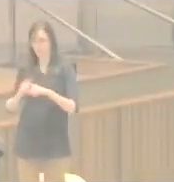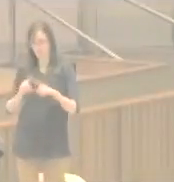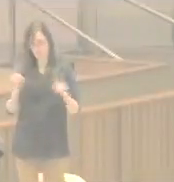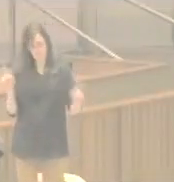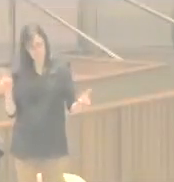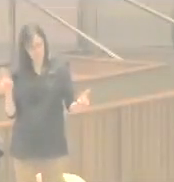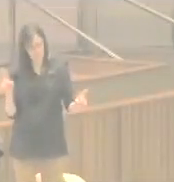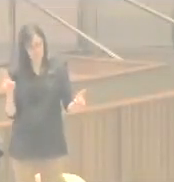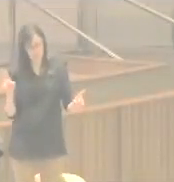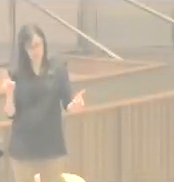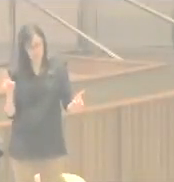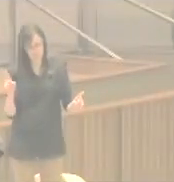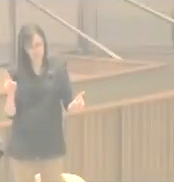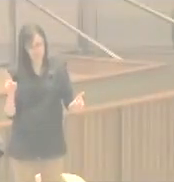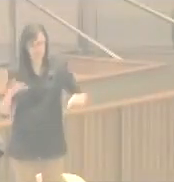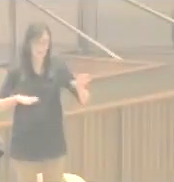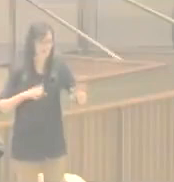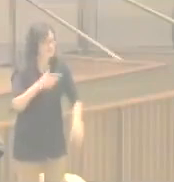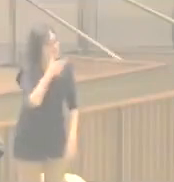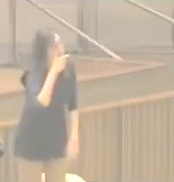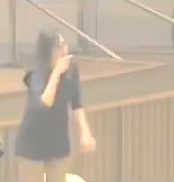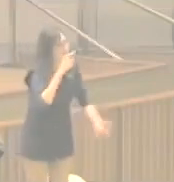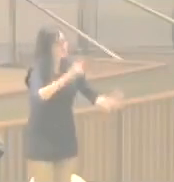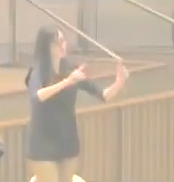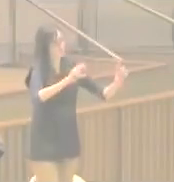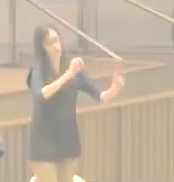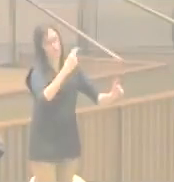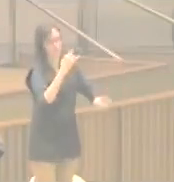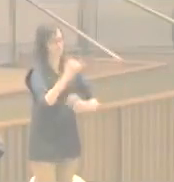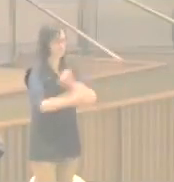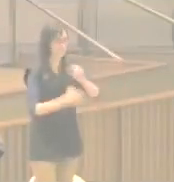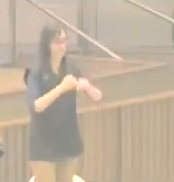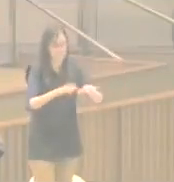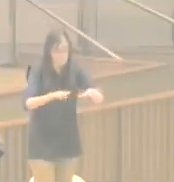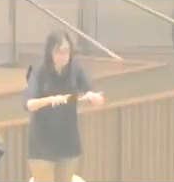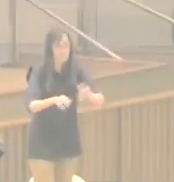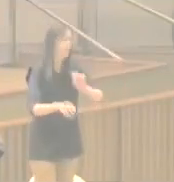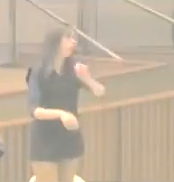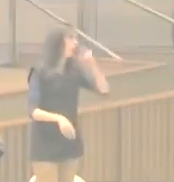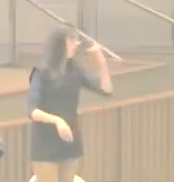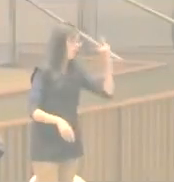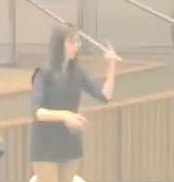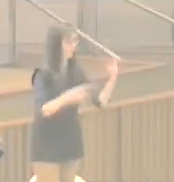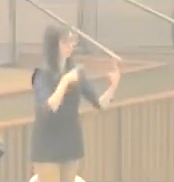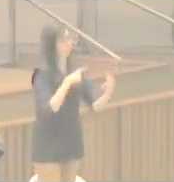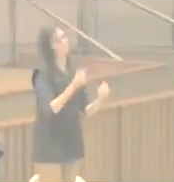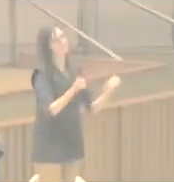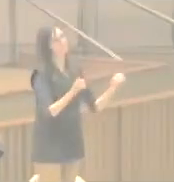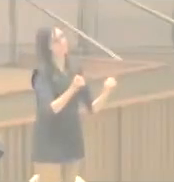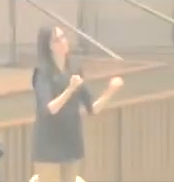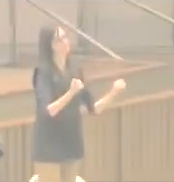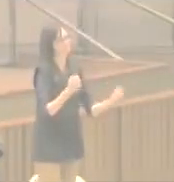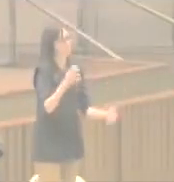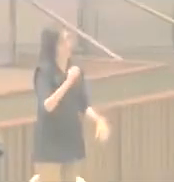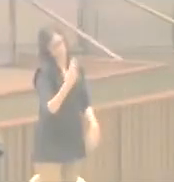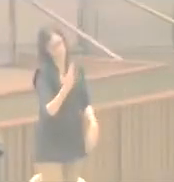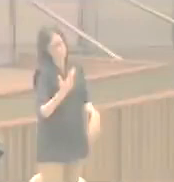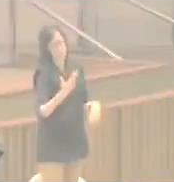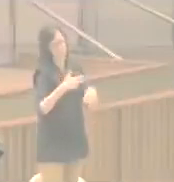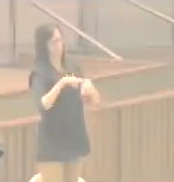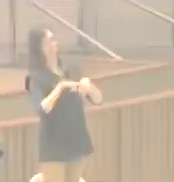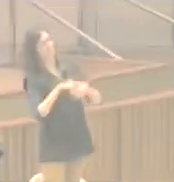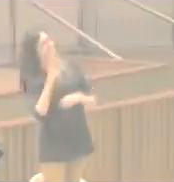Senhor, lá assistindo a televisão, na internet, ou lá ouvindo essa mensagem pelo rádio,